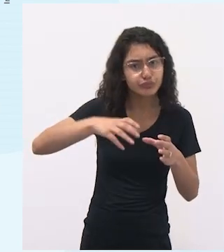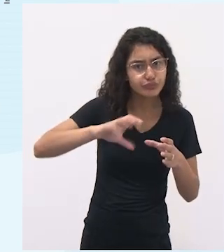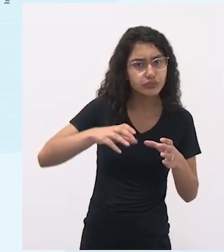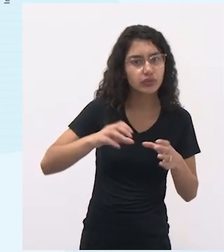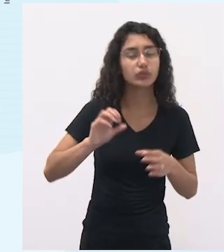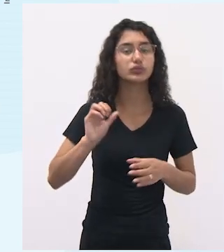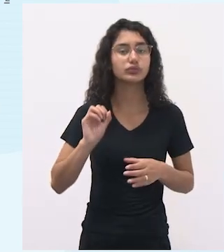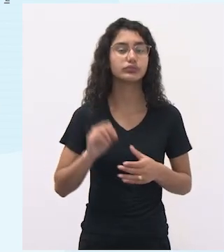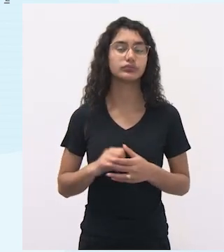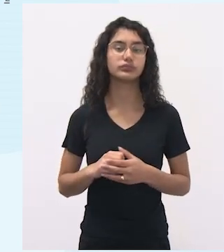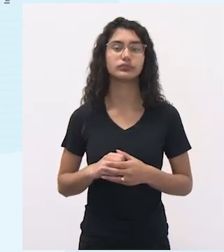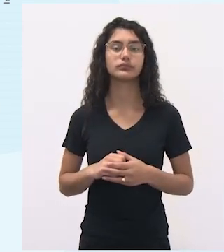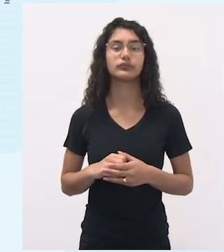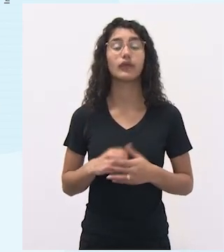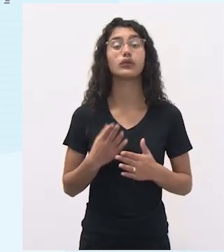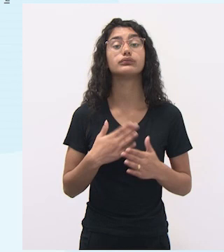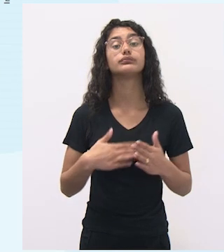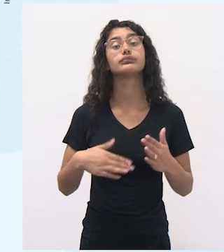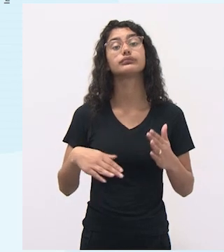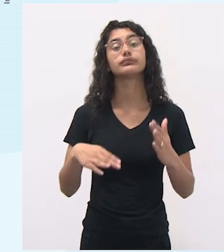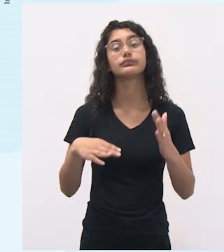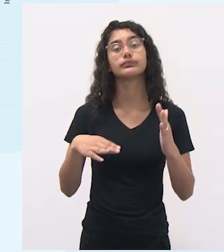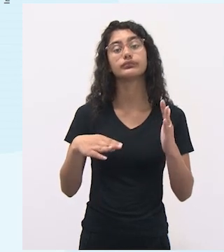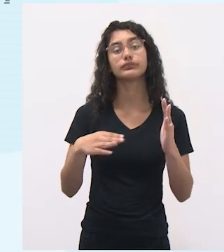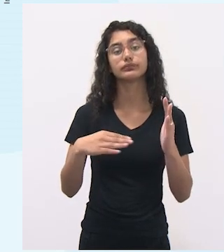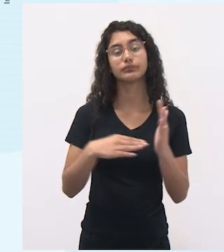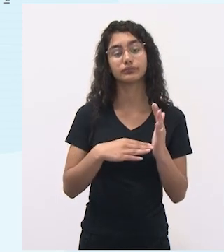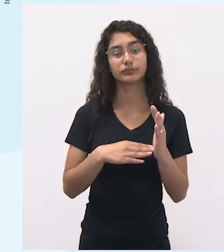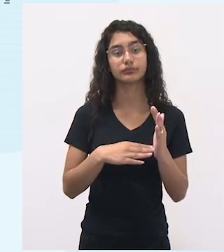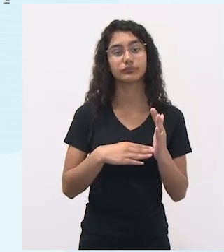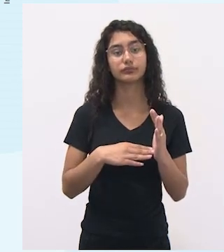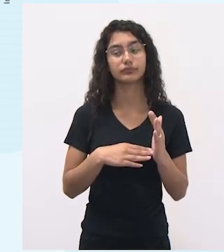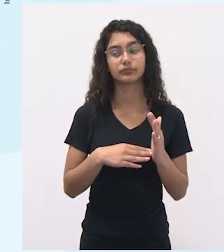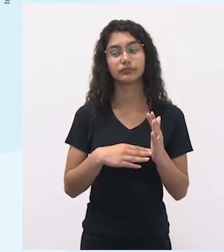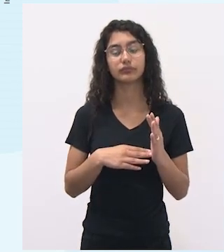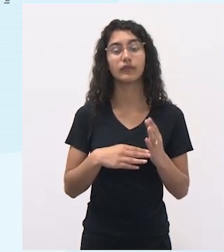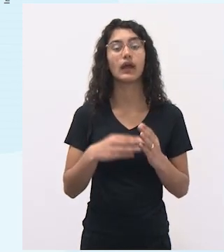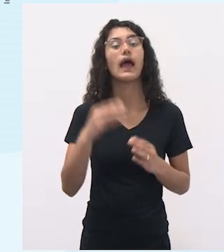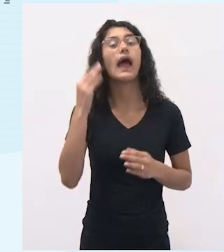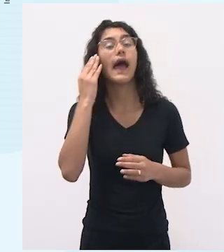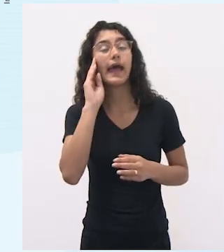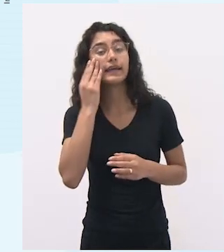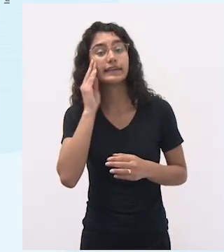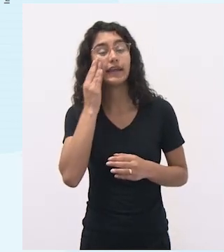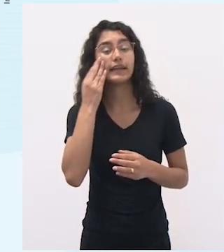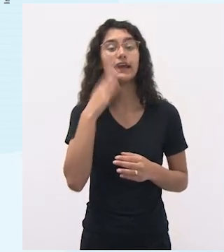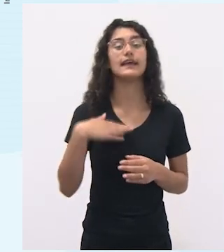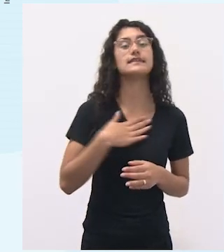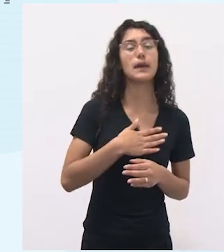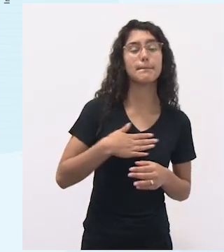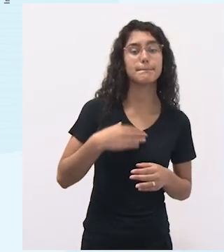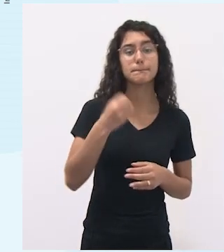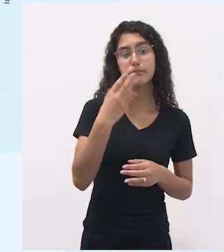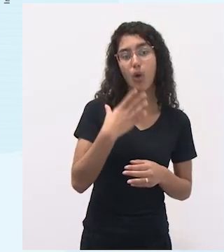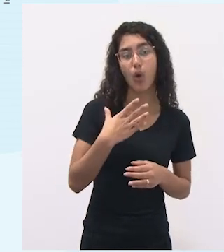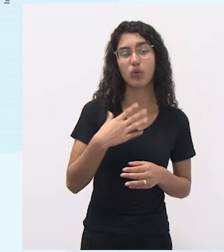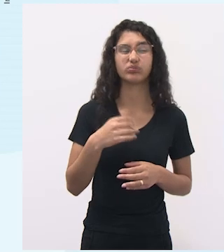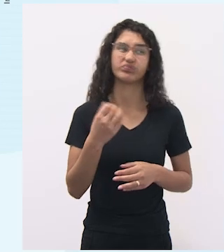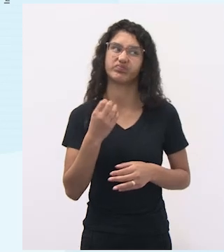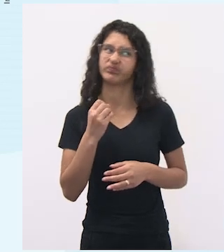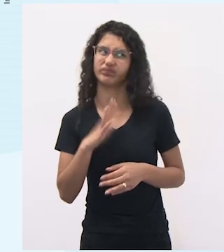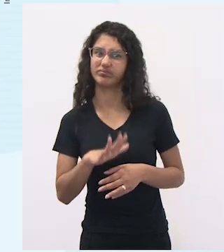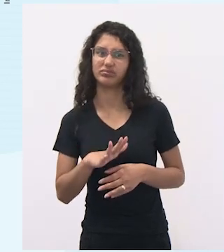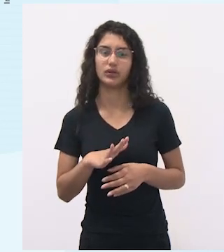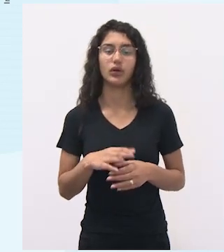E aí, quando eu chego a classificar se esses usos são bons, se não são, se eu gosto, se eu não gosto, eu estou fazendo